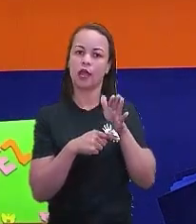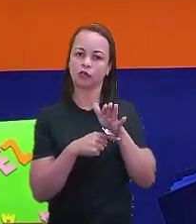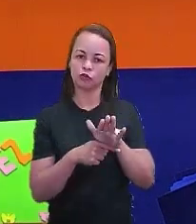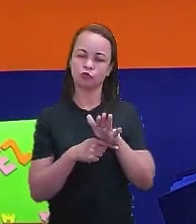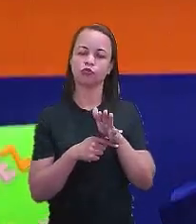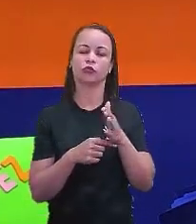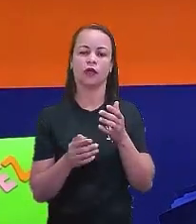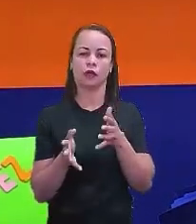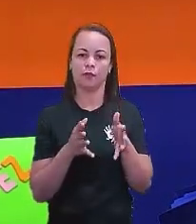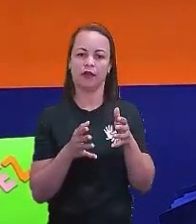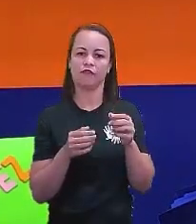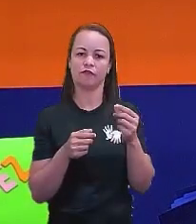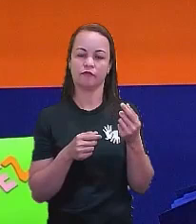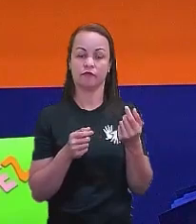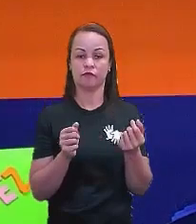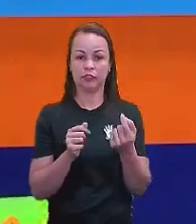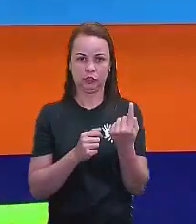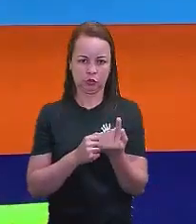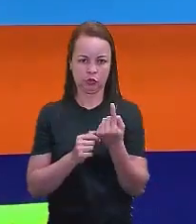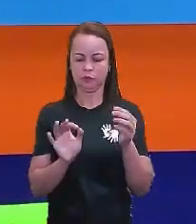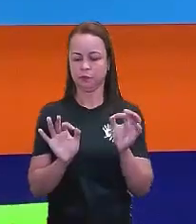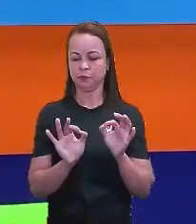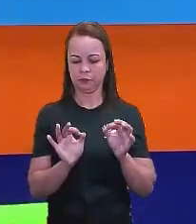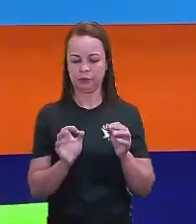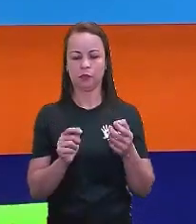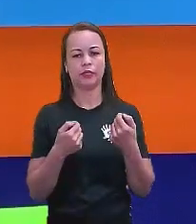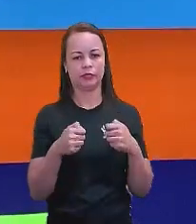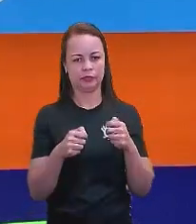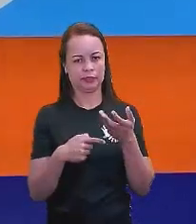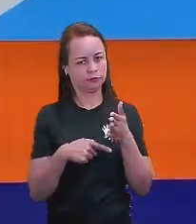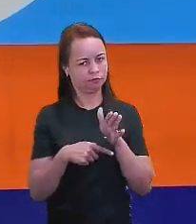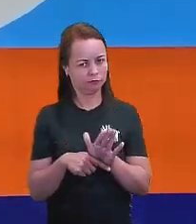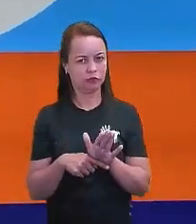sozinho. A gente recorta.